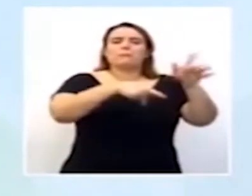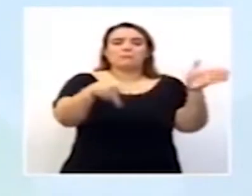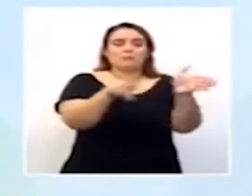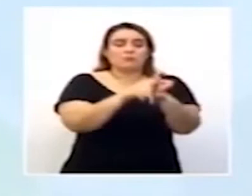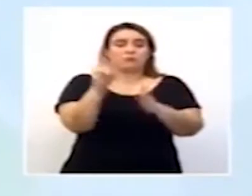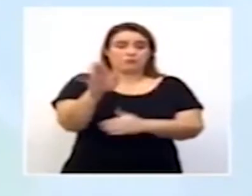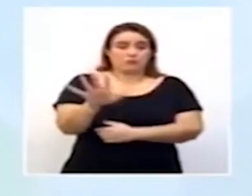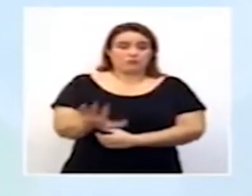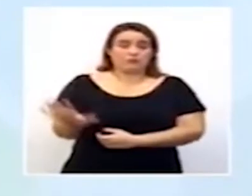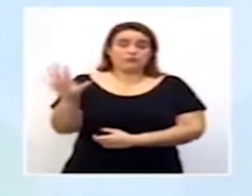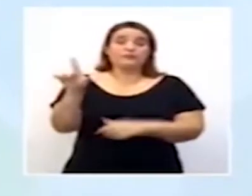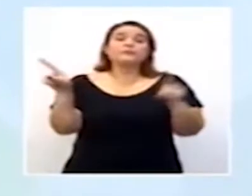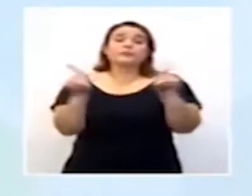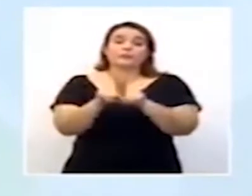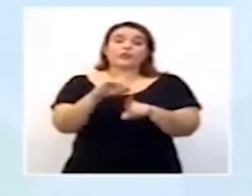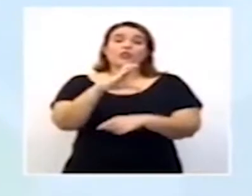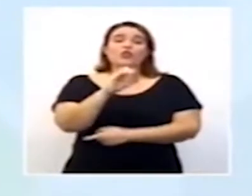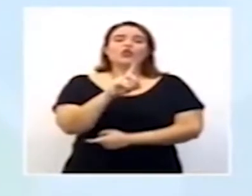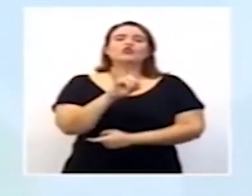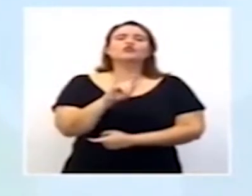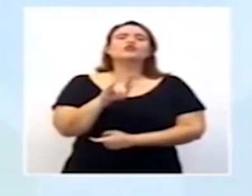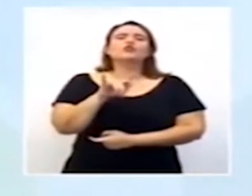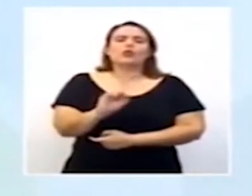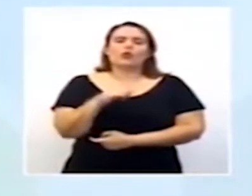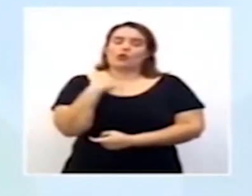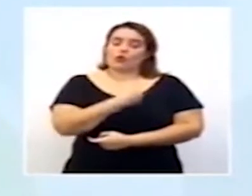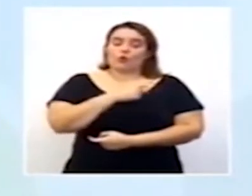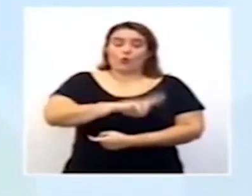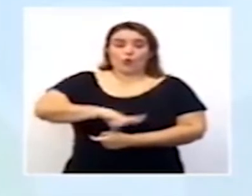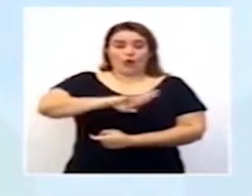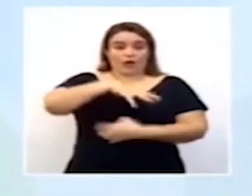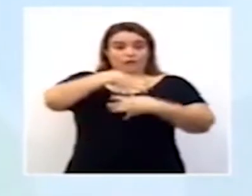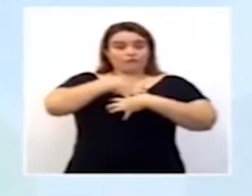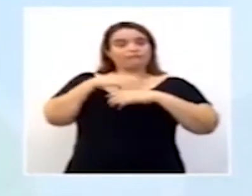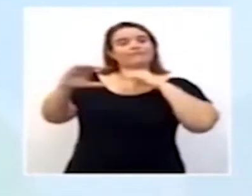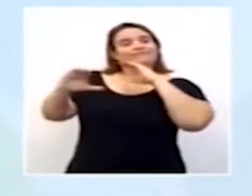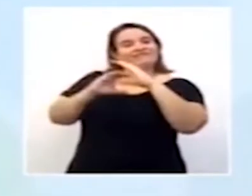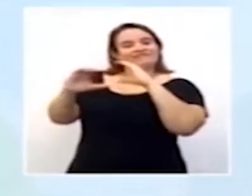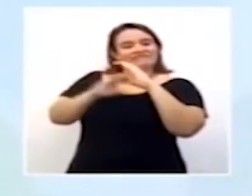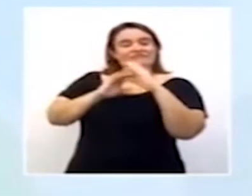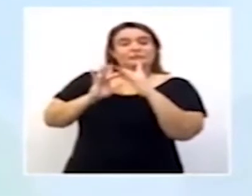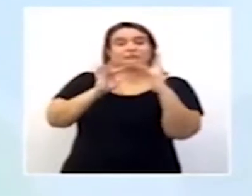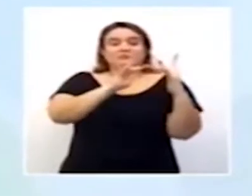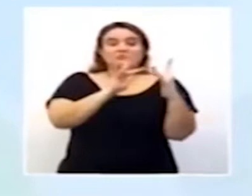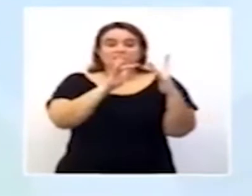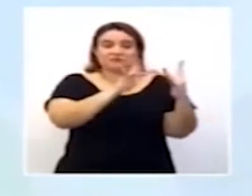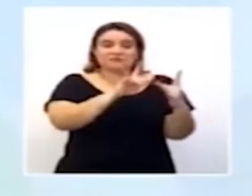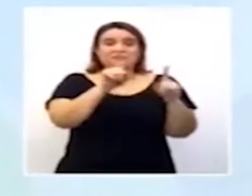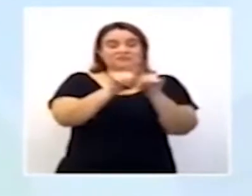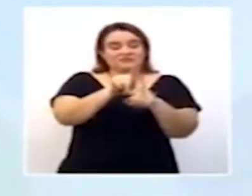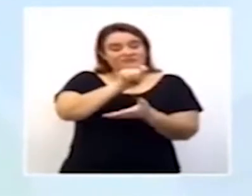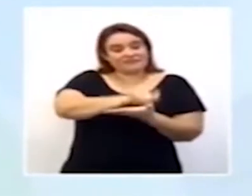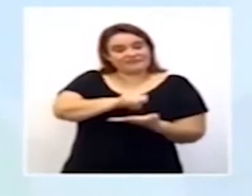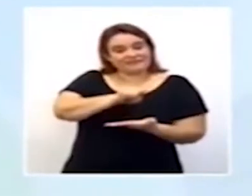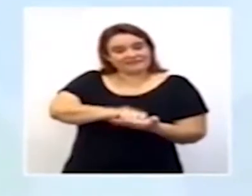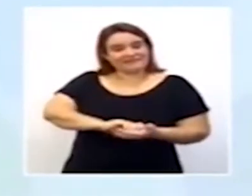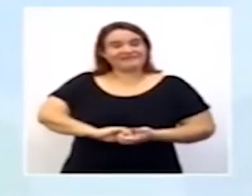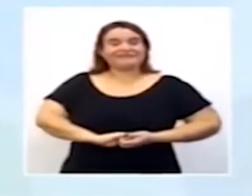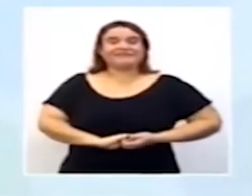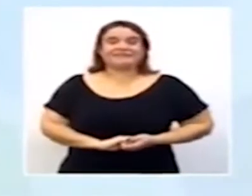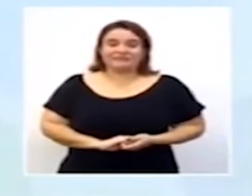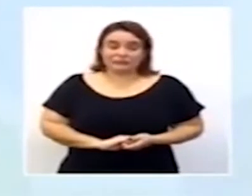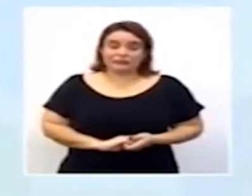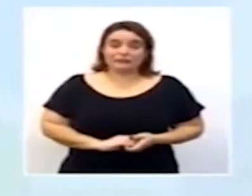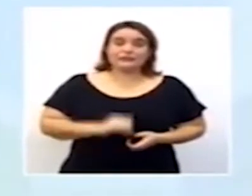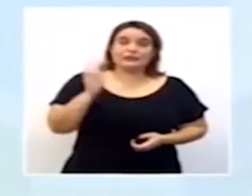é também o código que utilizamos em situações de comunicação e interação oral e escrita o Brasil é um país